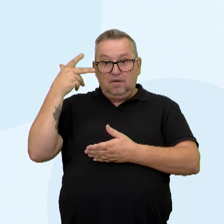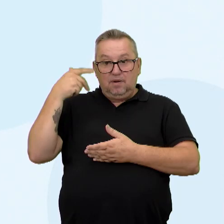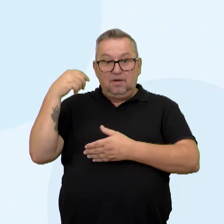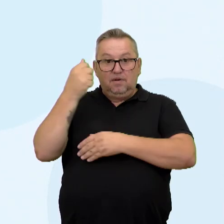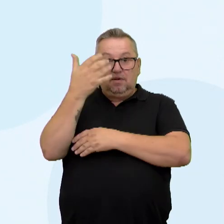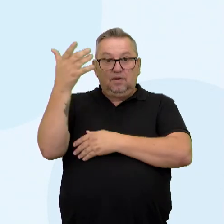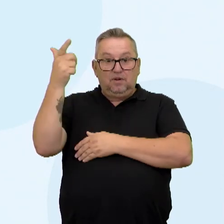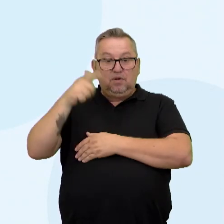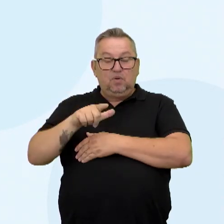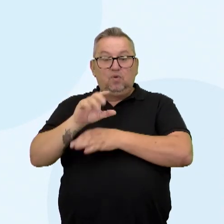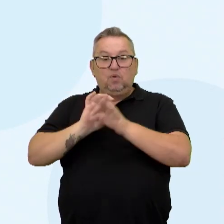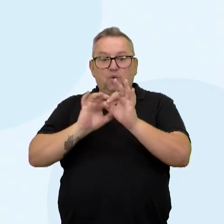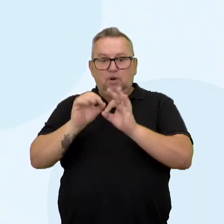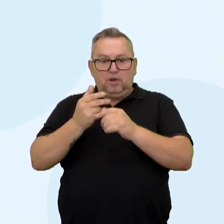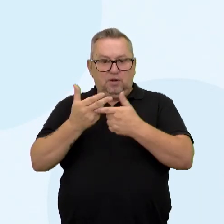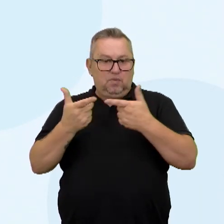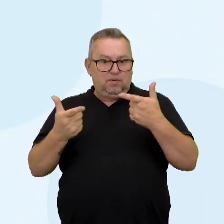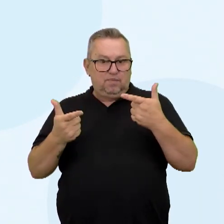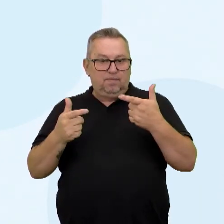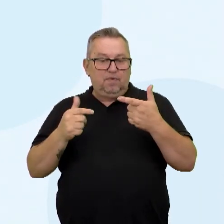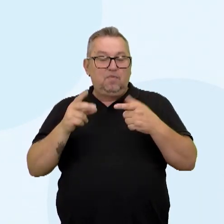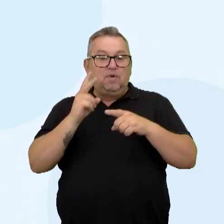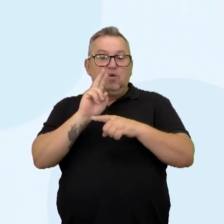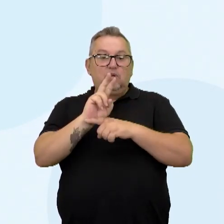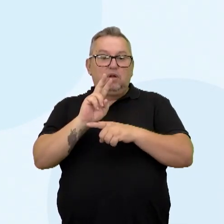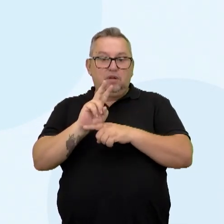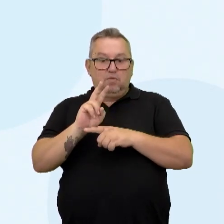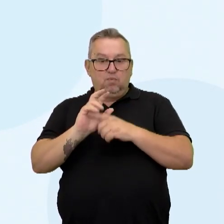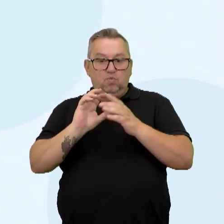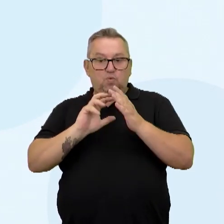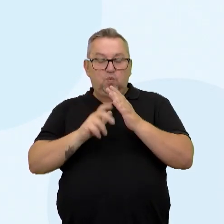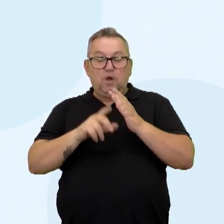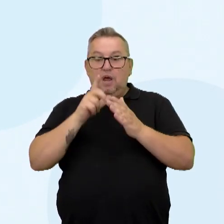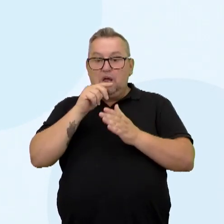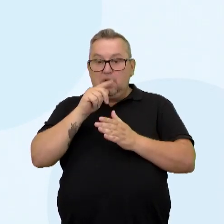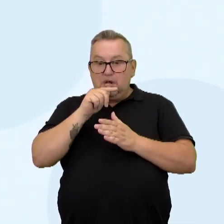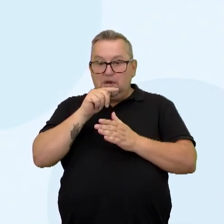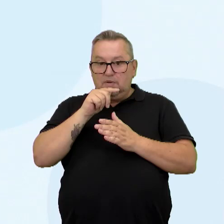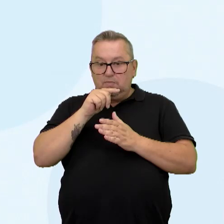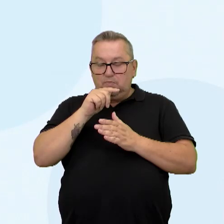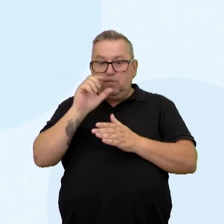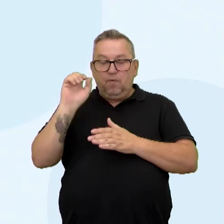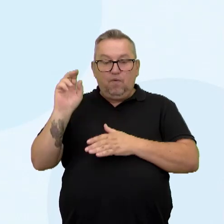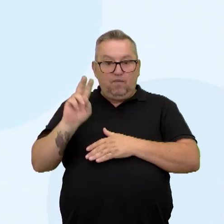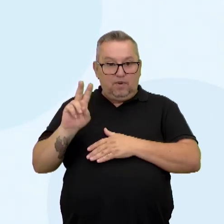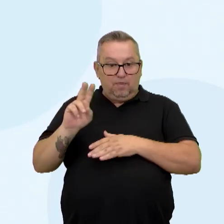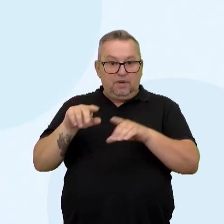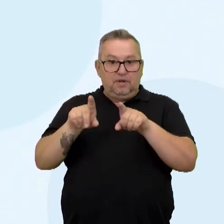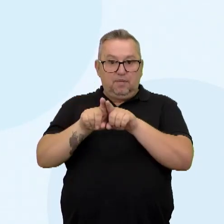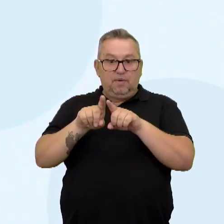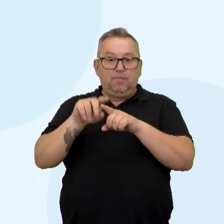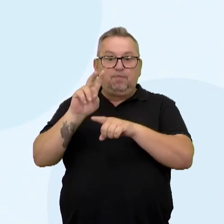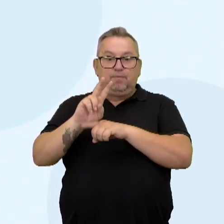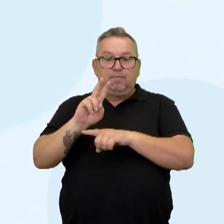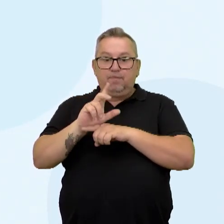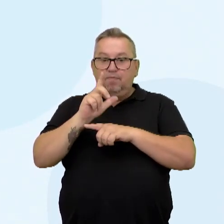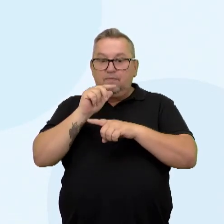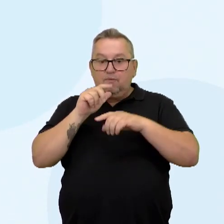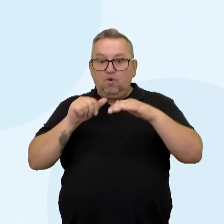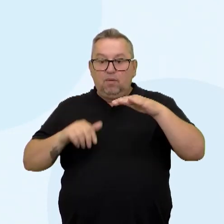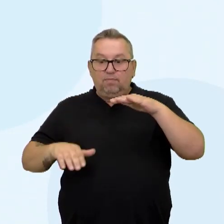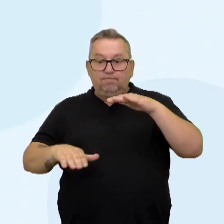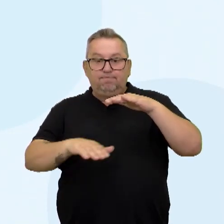animais, plantas e outros organismos, manutenção do ciclo da água e dos nutrientes, proteção da